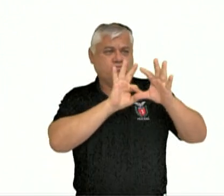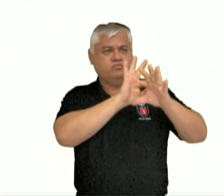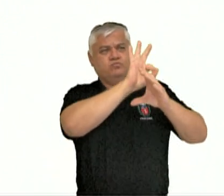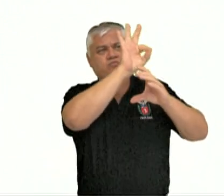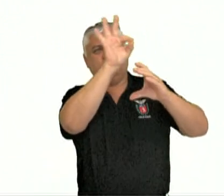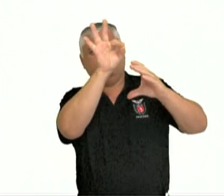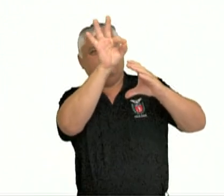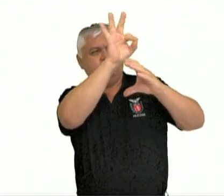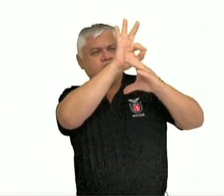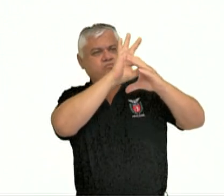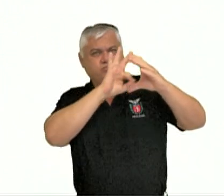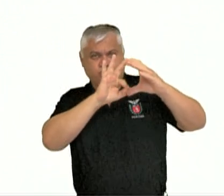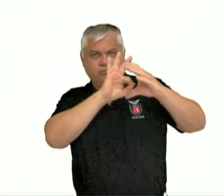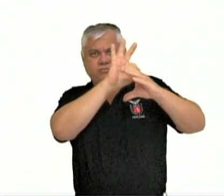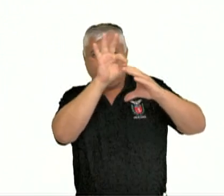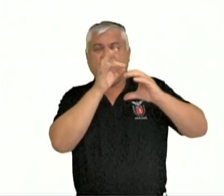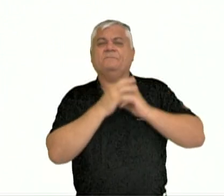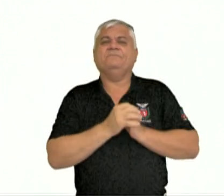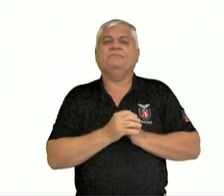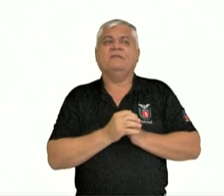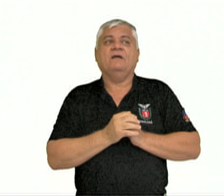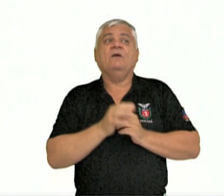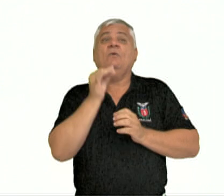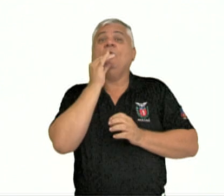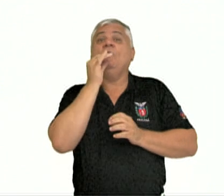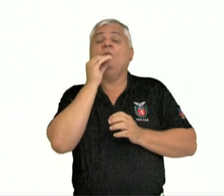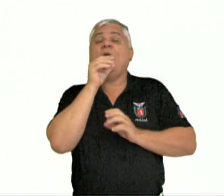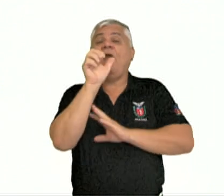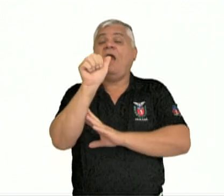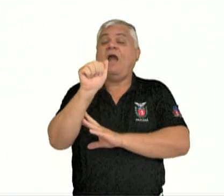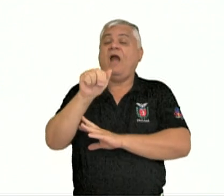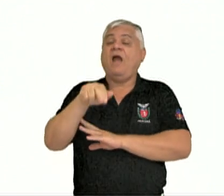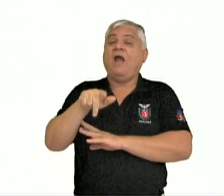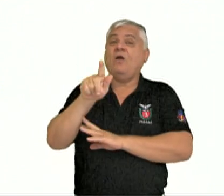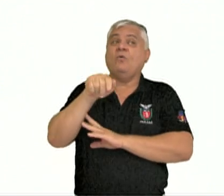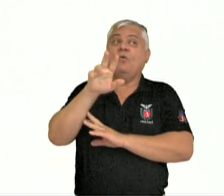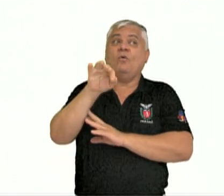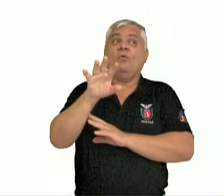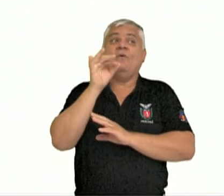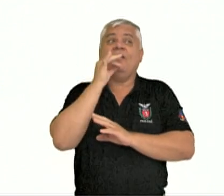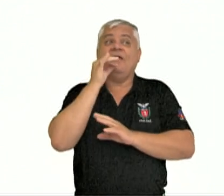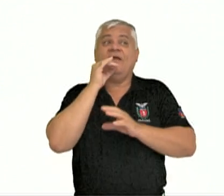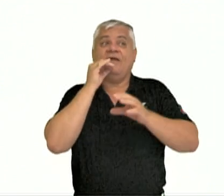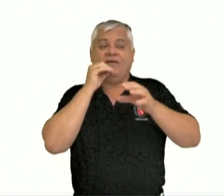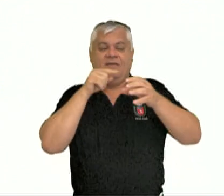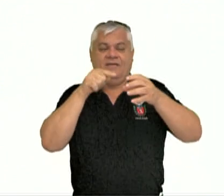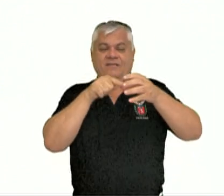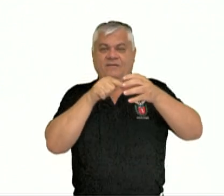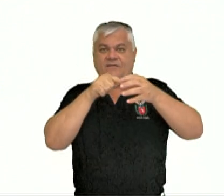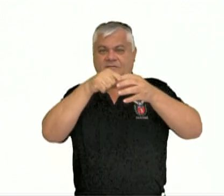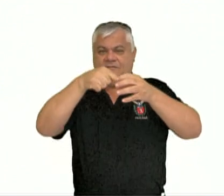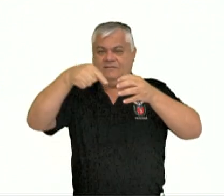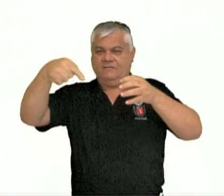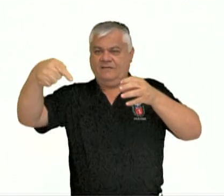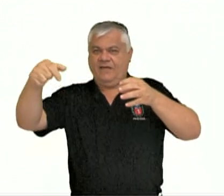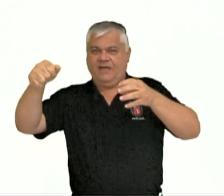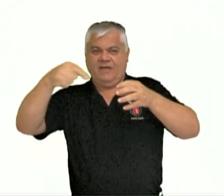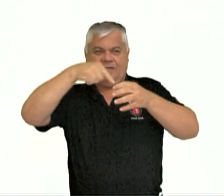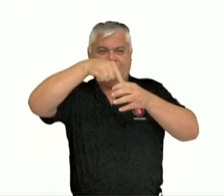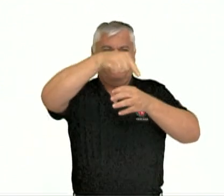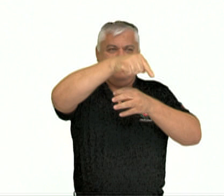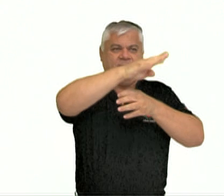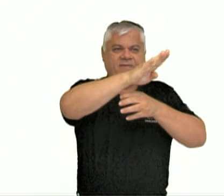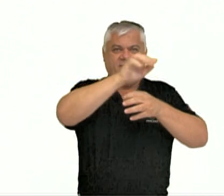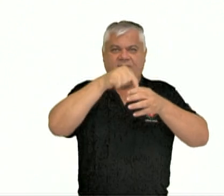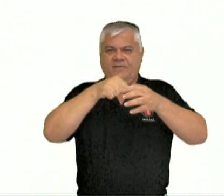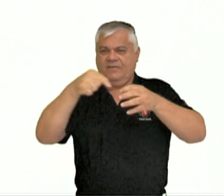lá que é um comprimento. O ângulo, ele já tem AOB, a gente chama de com letras